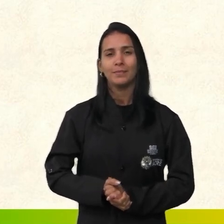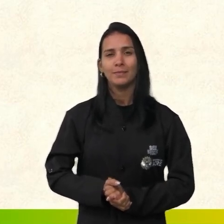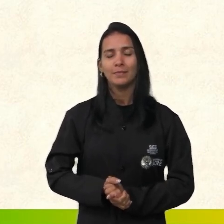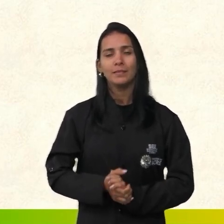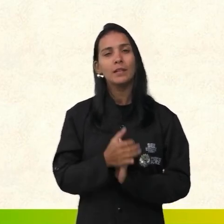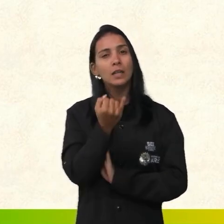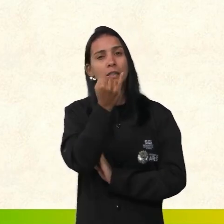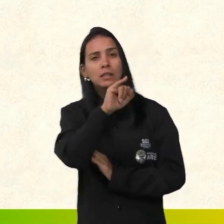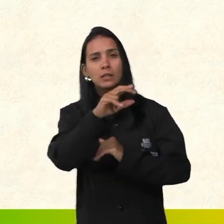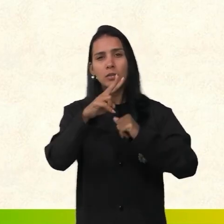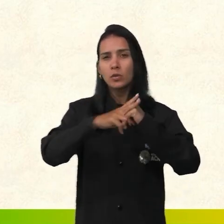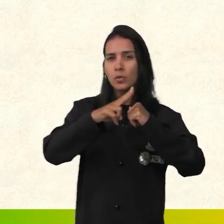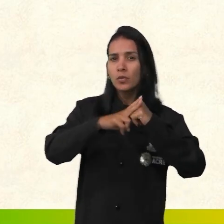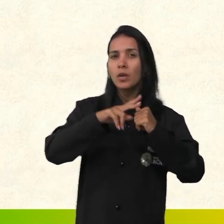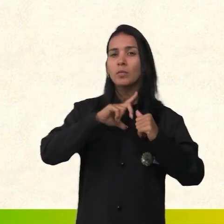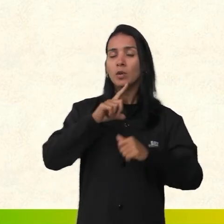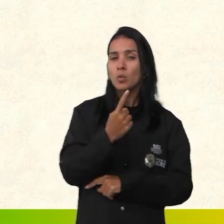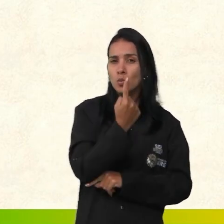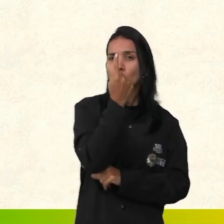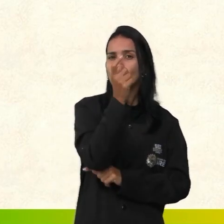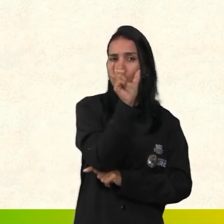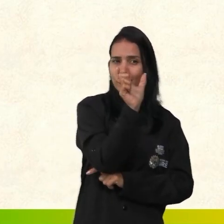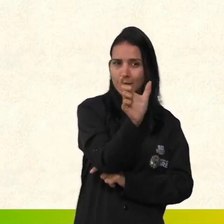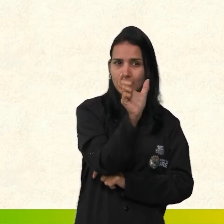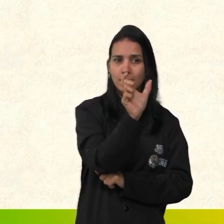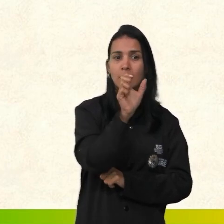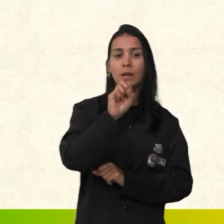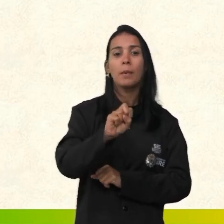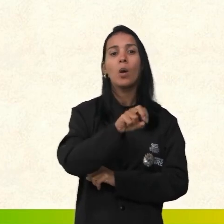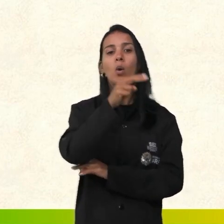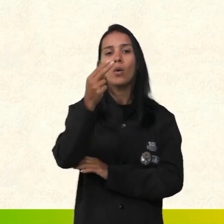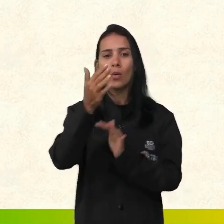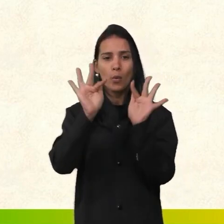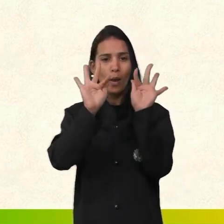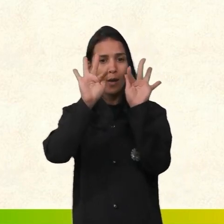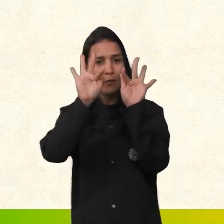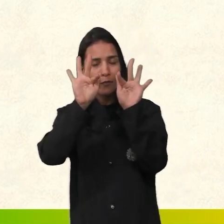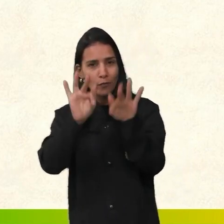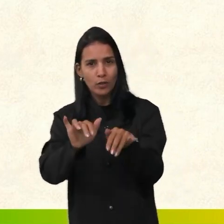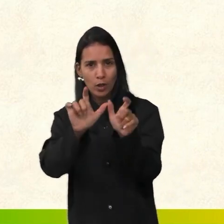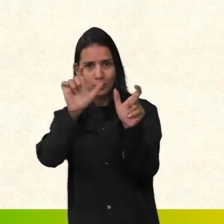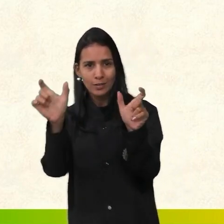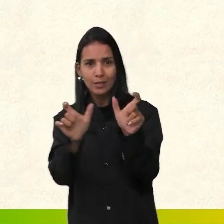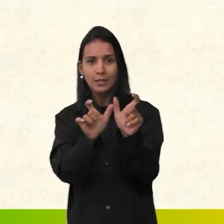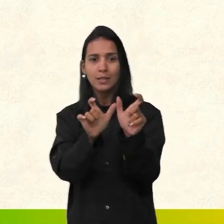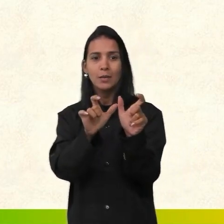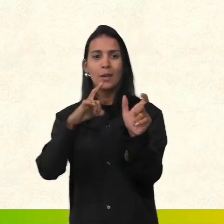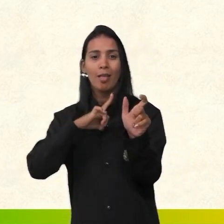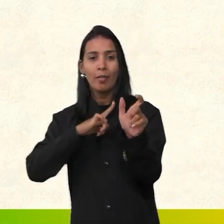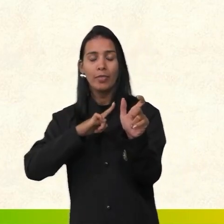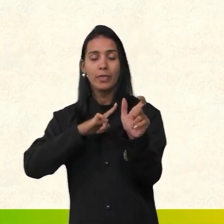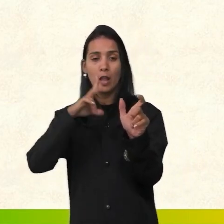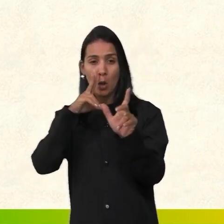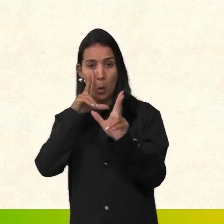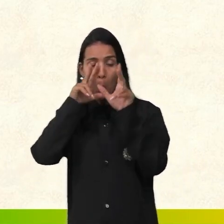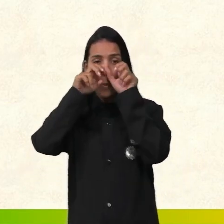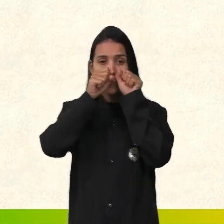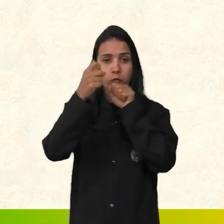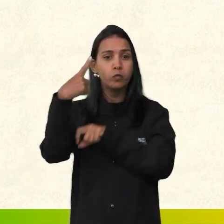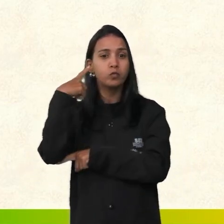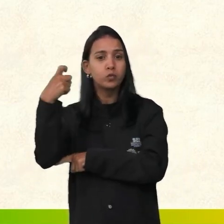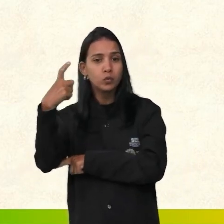Quando o verbo tiver só uma sílaba ou sua última sílaba for atônica e termina em uma